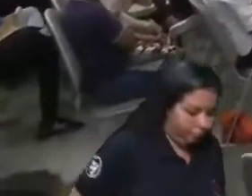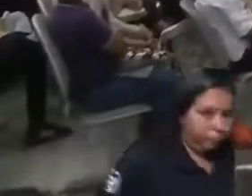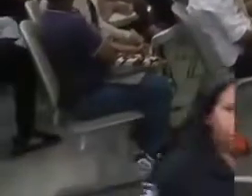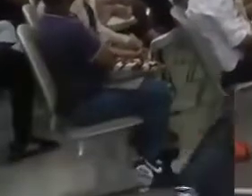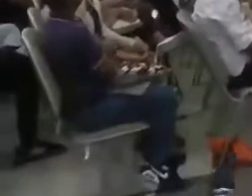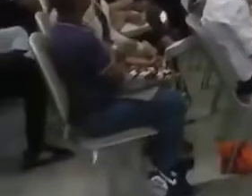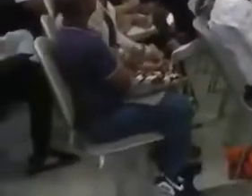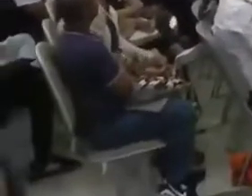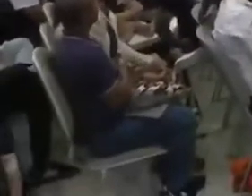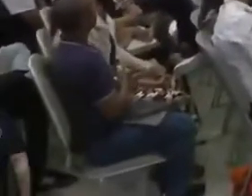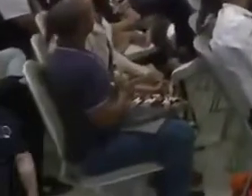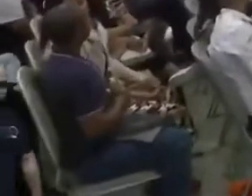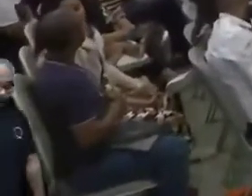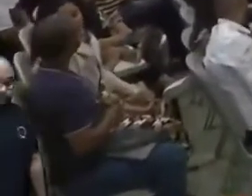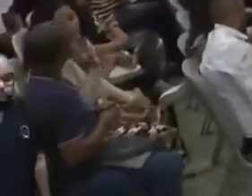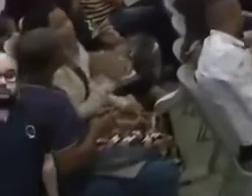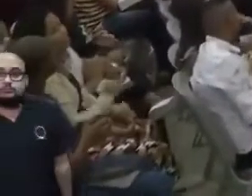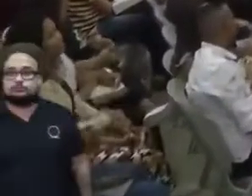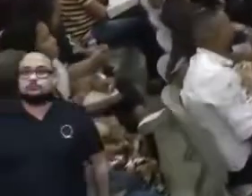da promessa.